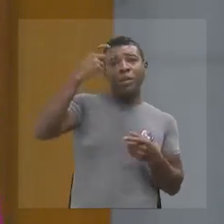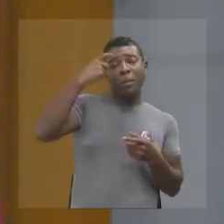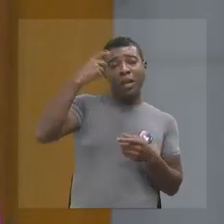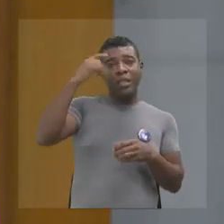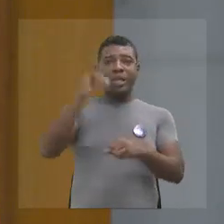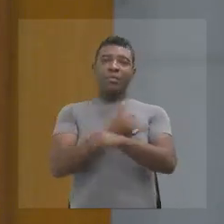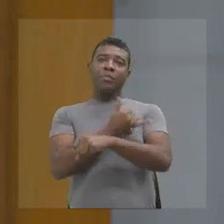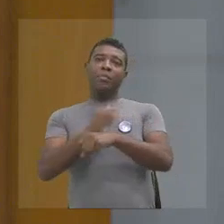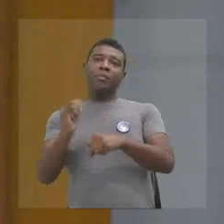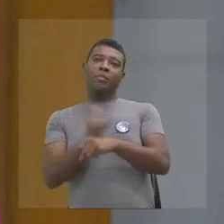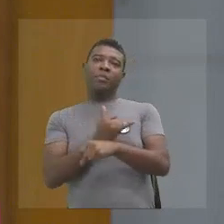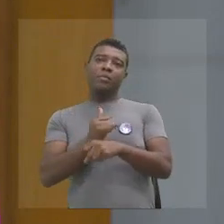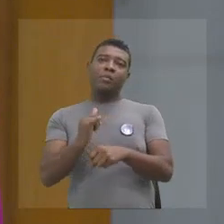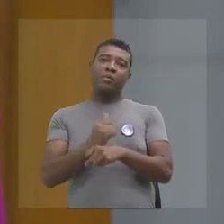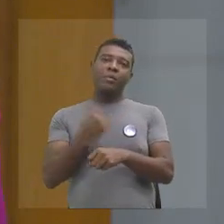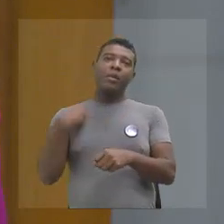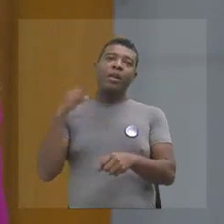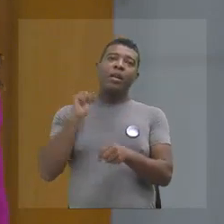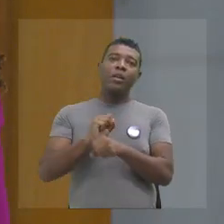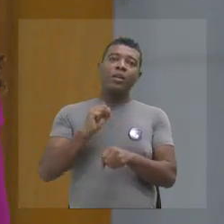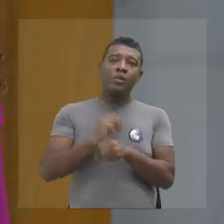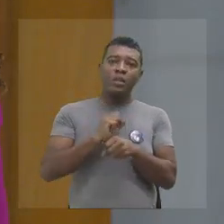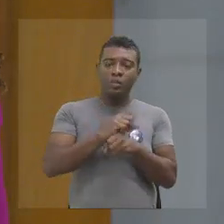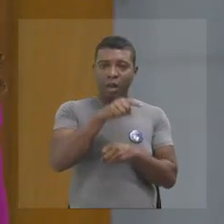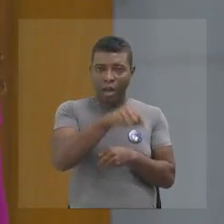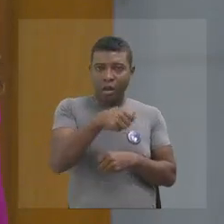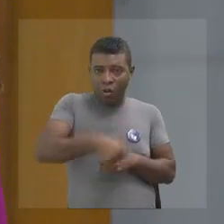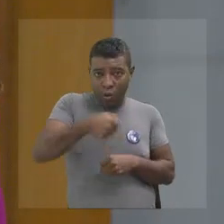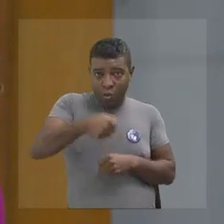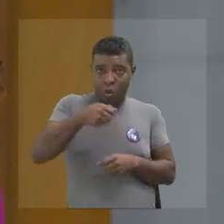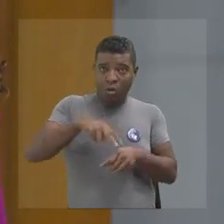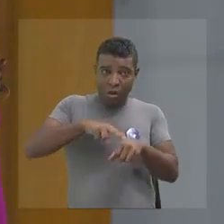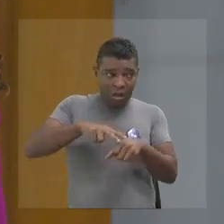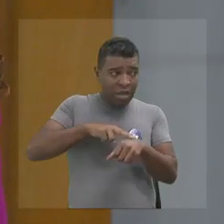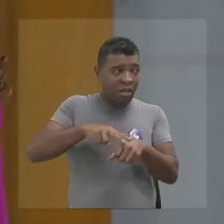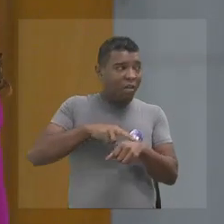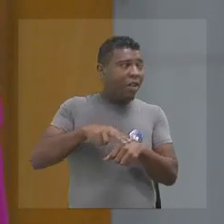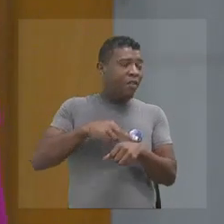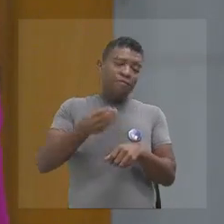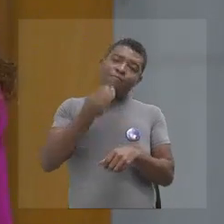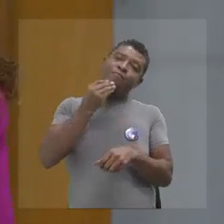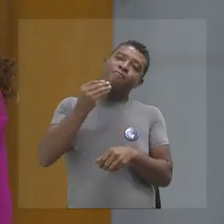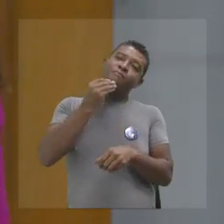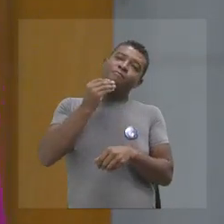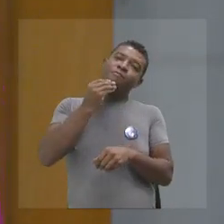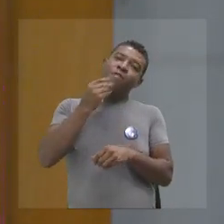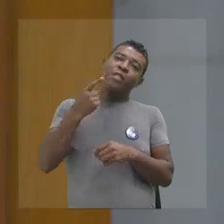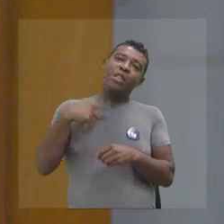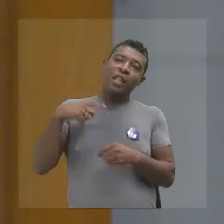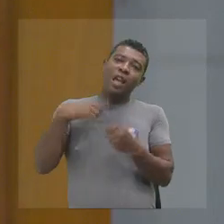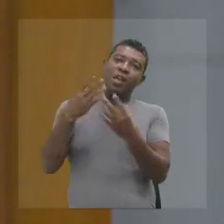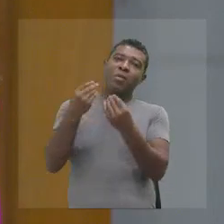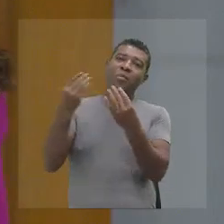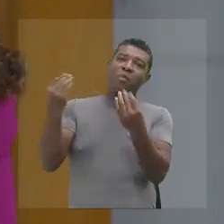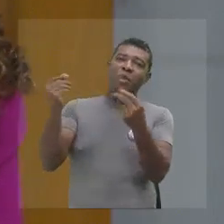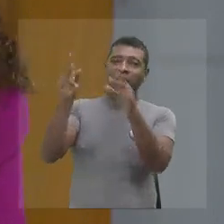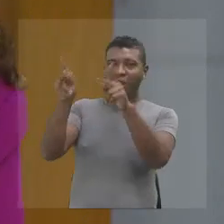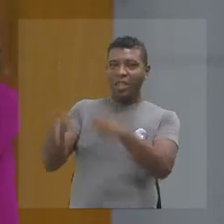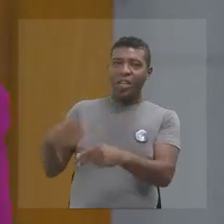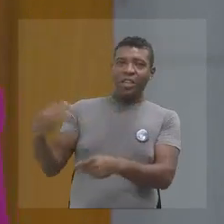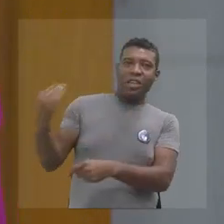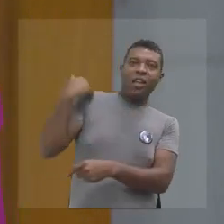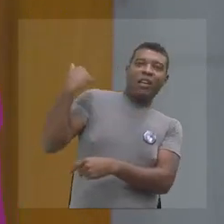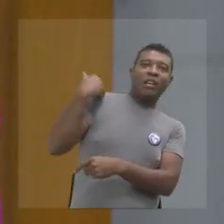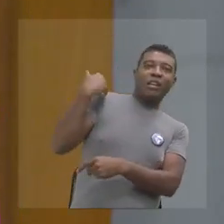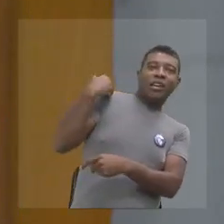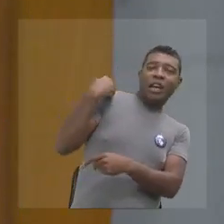e é isso eu espero que essa questão da bolsa veja também possa ter tem muita gente me cobrando tá aí eu cobro de